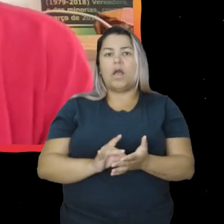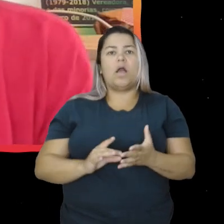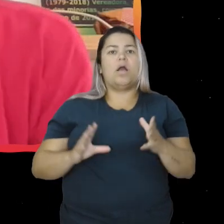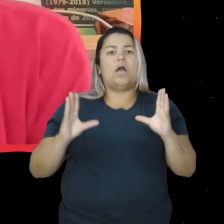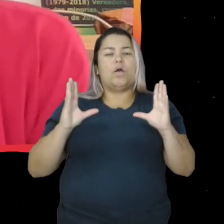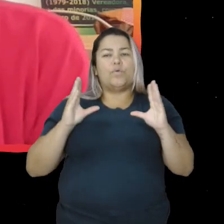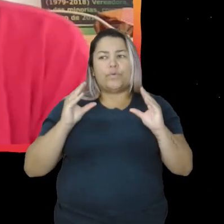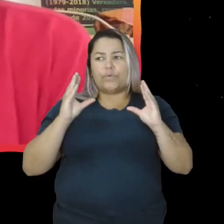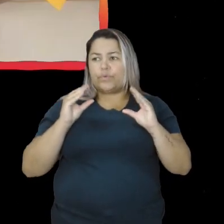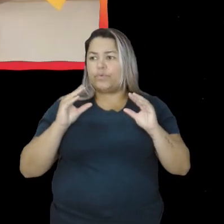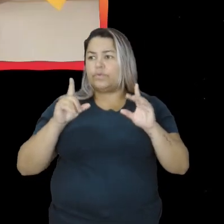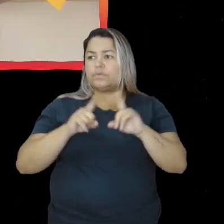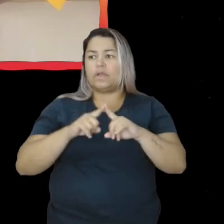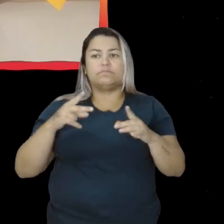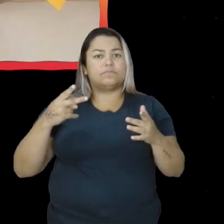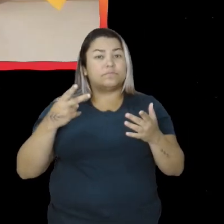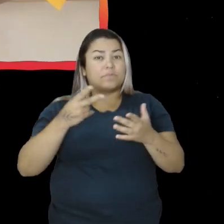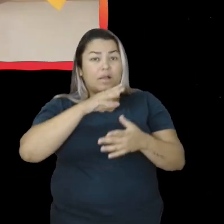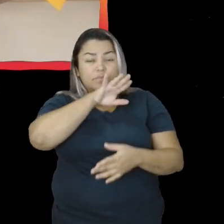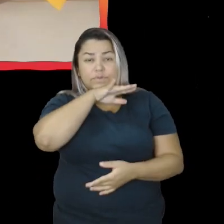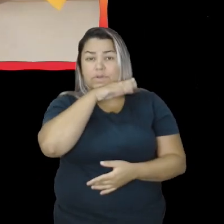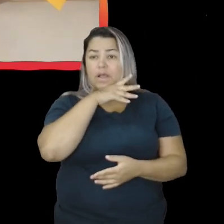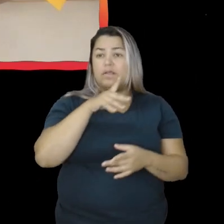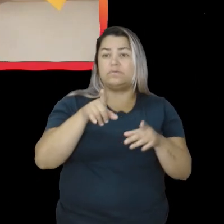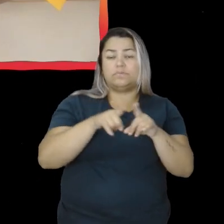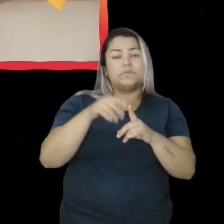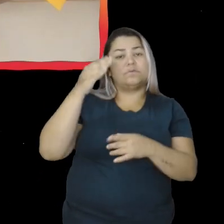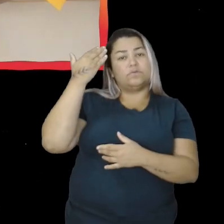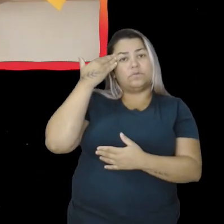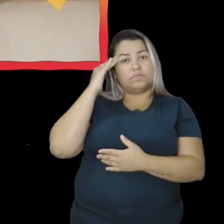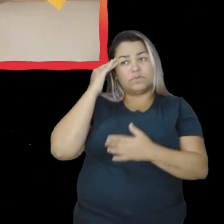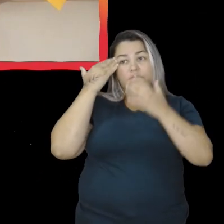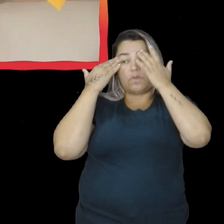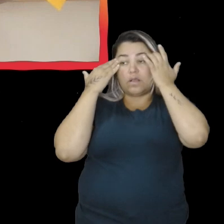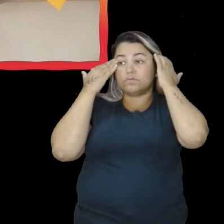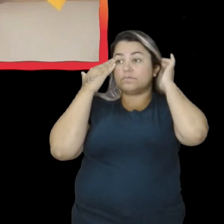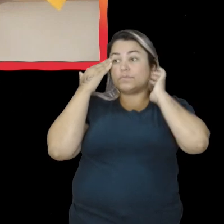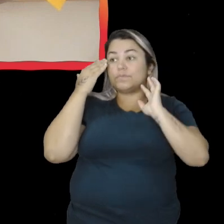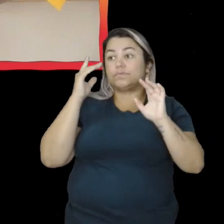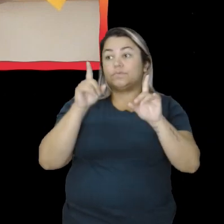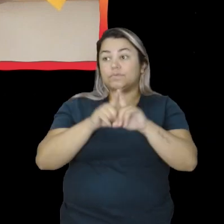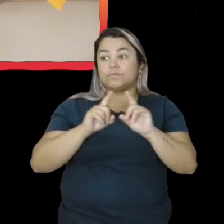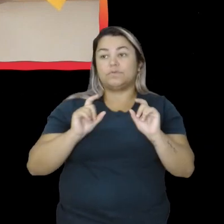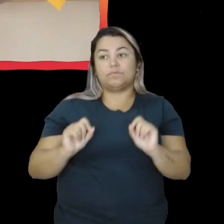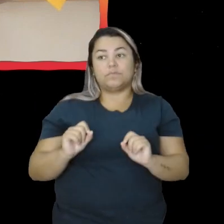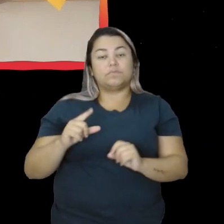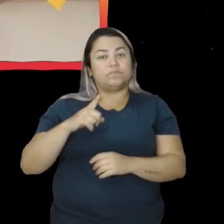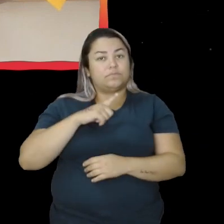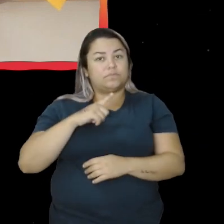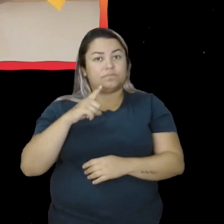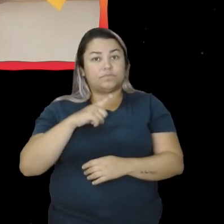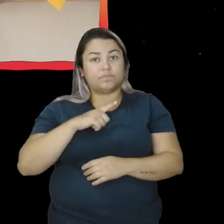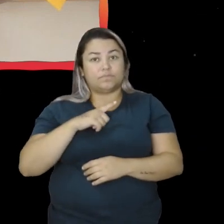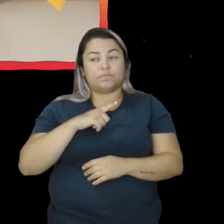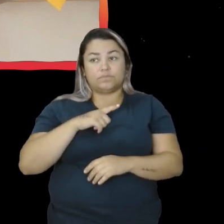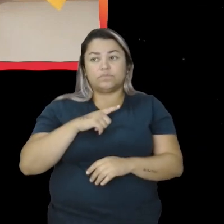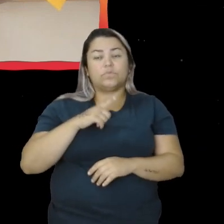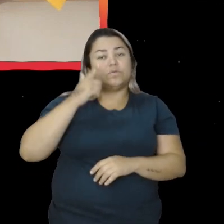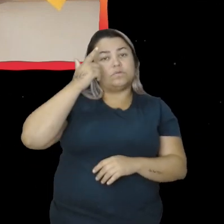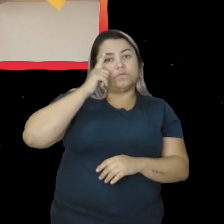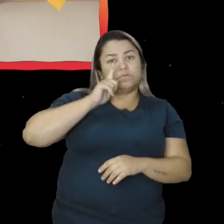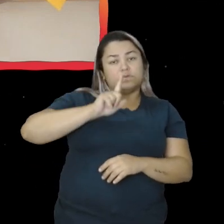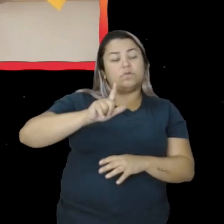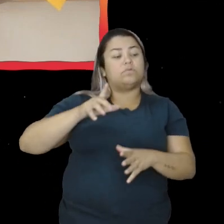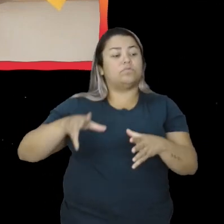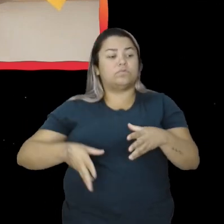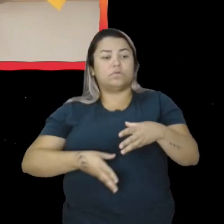tende a piorar muito. E eu acho que a gente ainda tem compreensões, inclusive, que são muito aquém do que a gente deveria. Então, quando a gente consegue